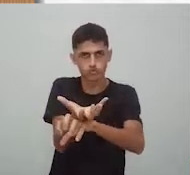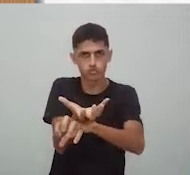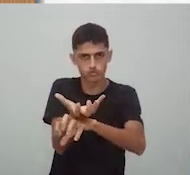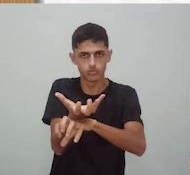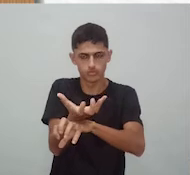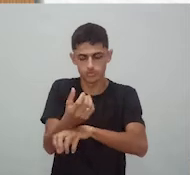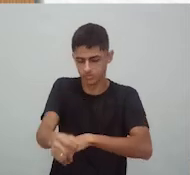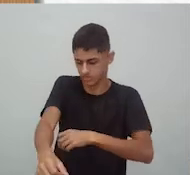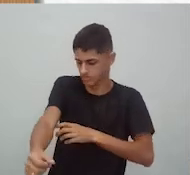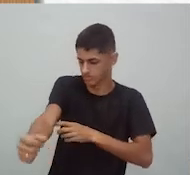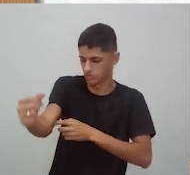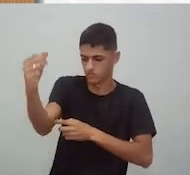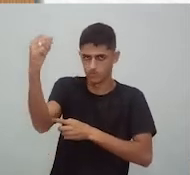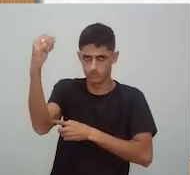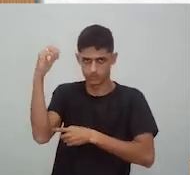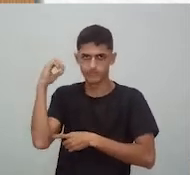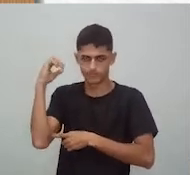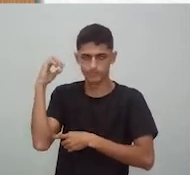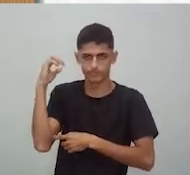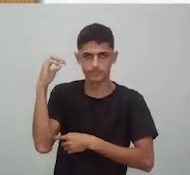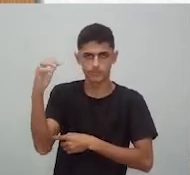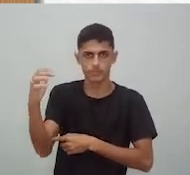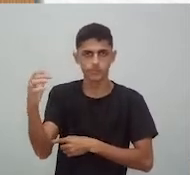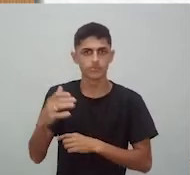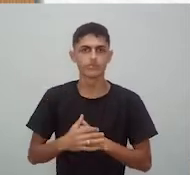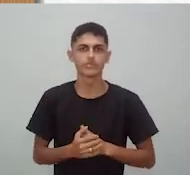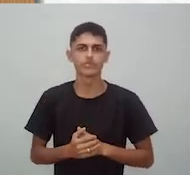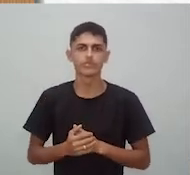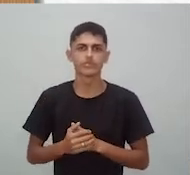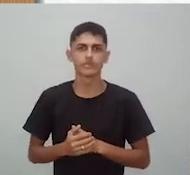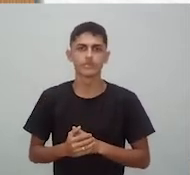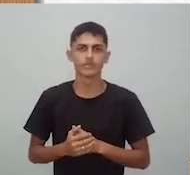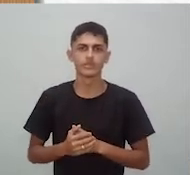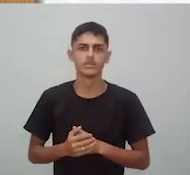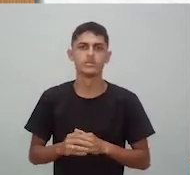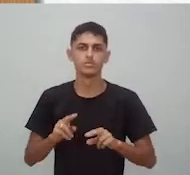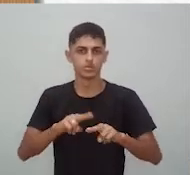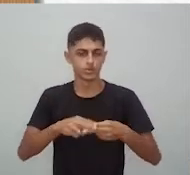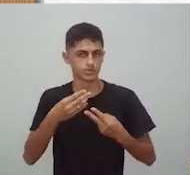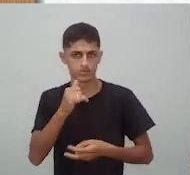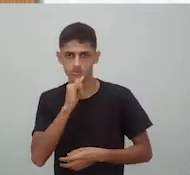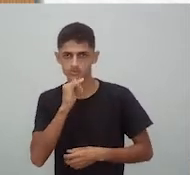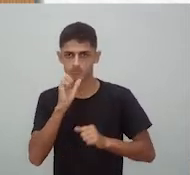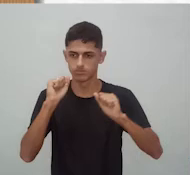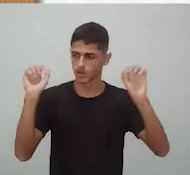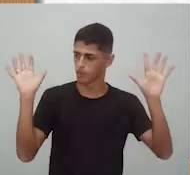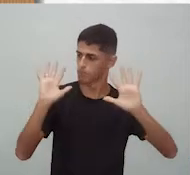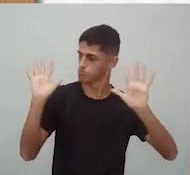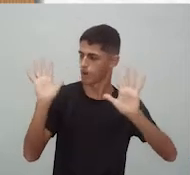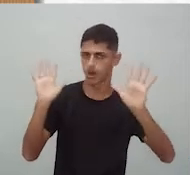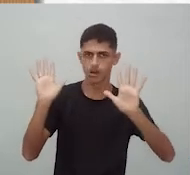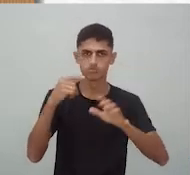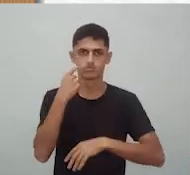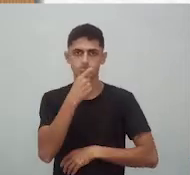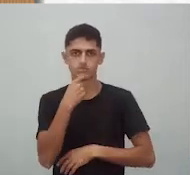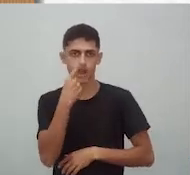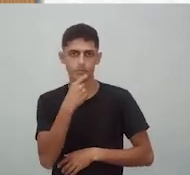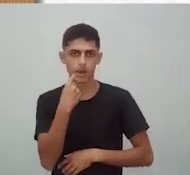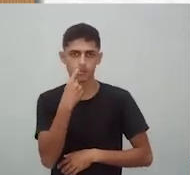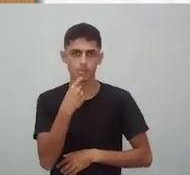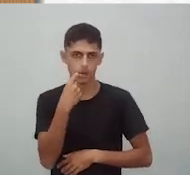funções somáticas, as funções voluntárias do nosso corpo, por exemplo. Então, o fato de mexer as mãos, o fato de movimentar minha boca,